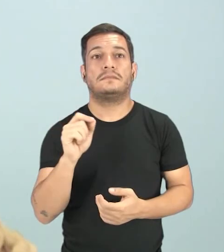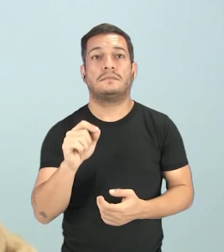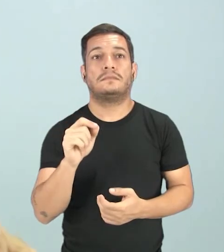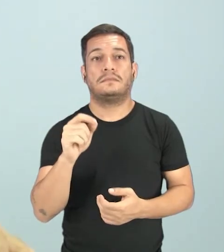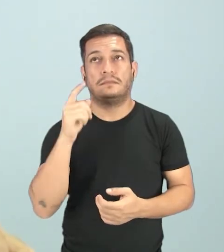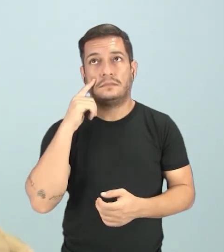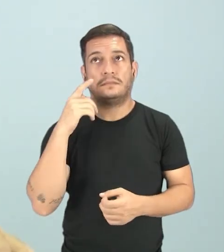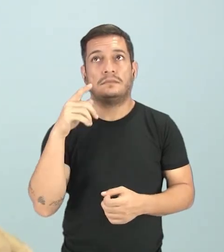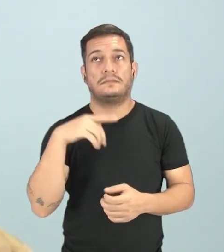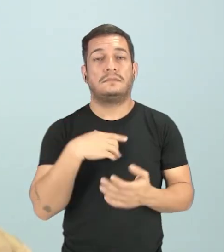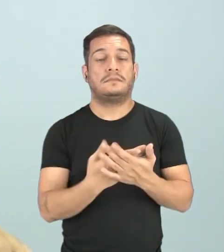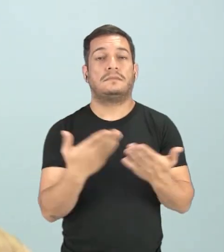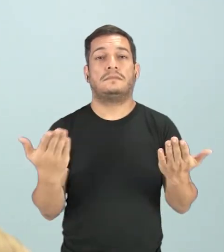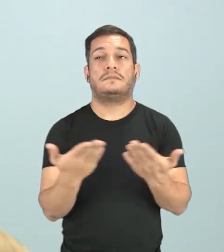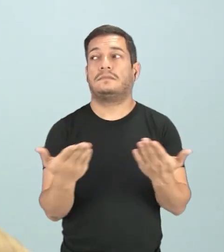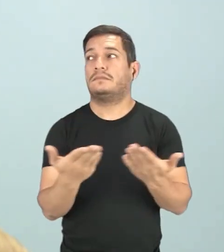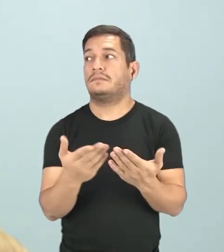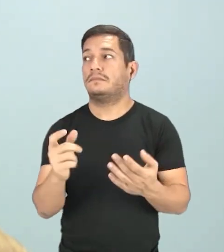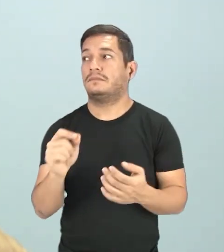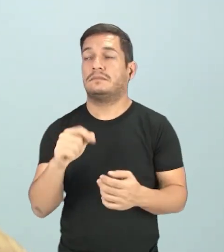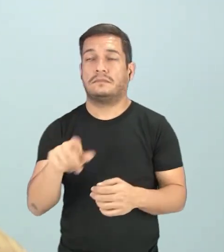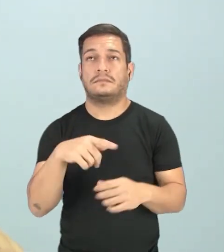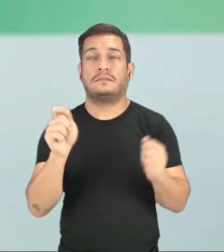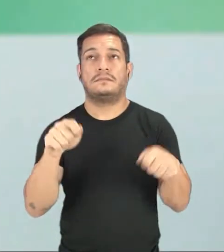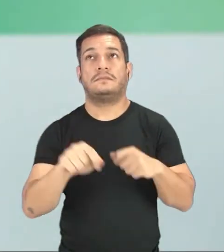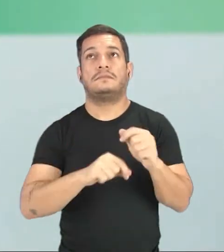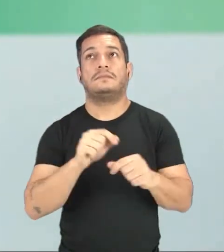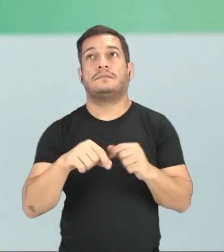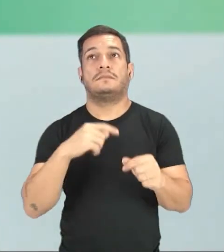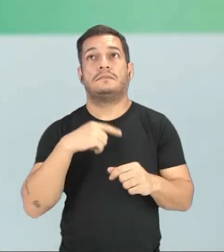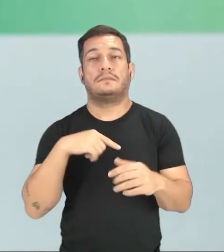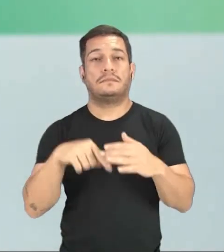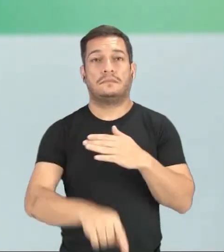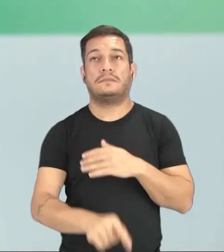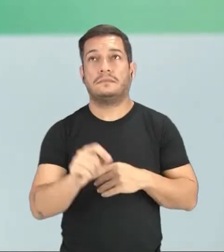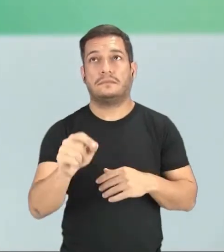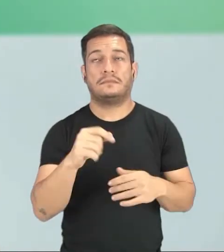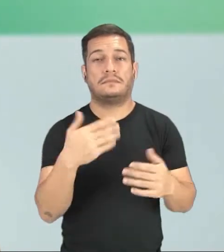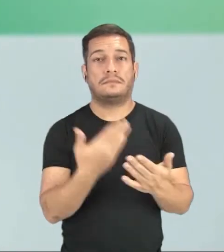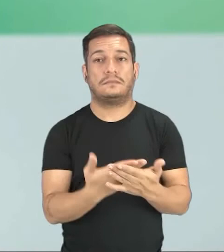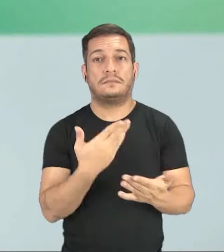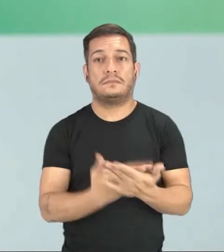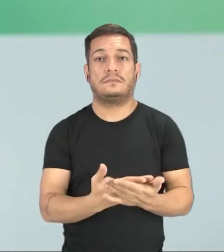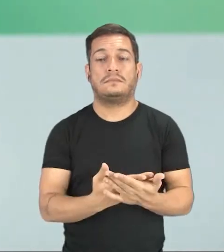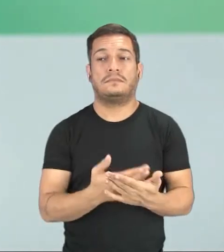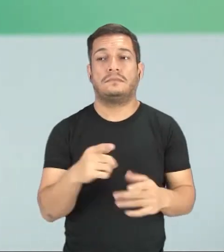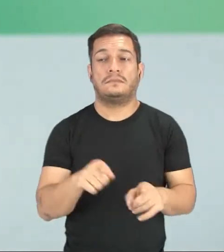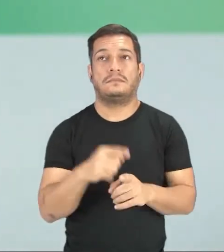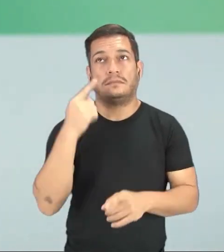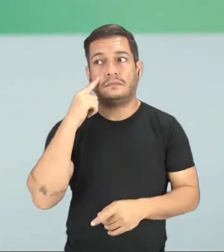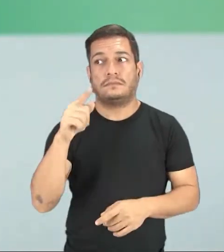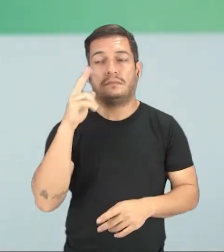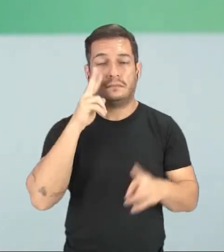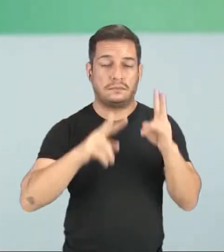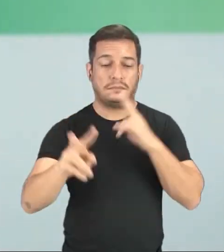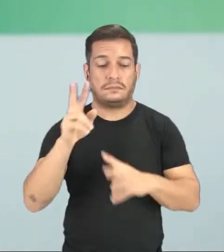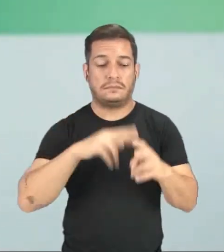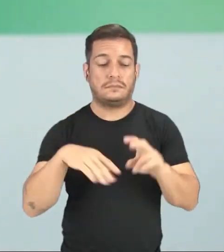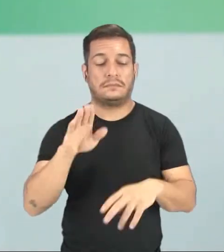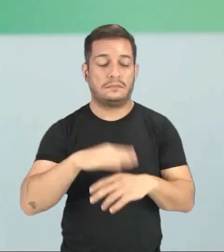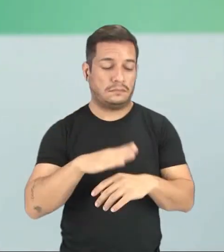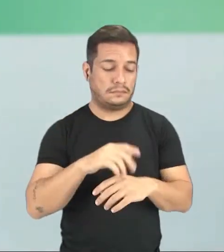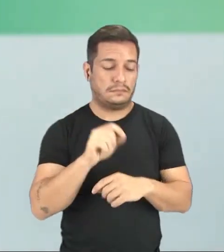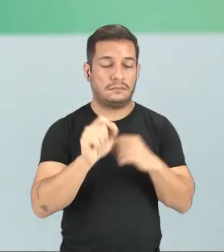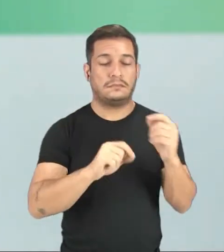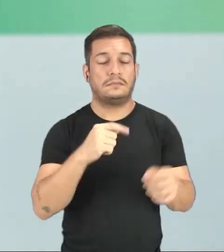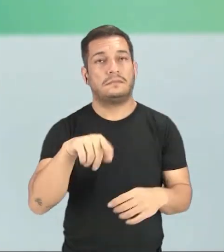cima dessa aula de hoje, que vocês possam, né, estar aprofundando seus estudos, né, vendo, visualizando ainda mais aquilo